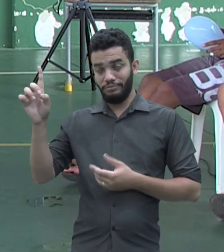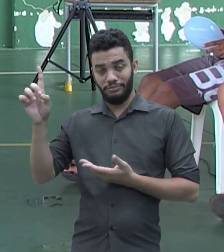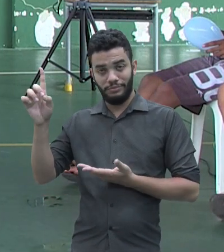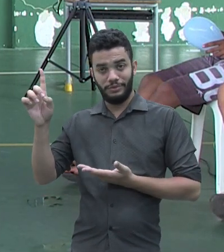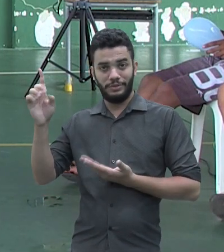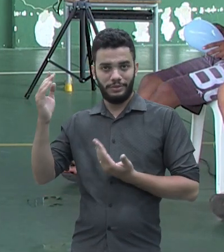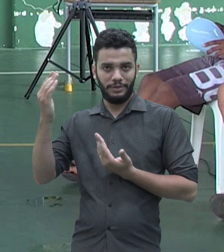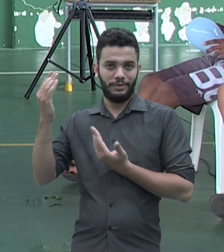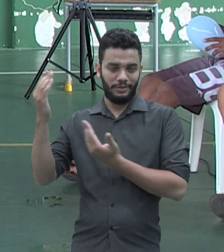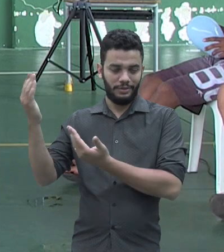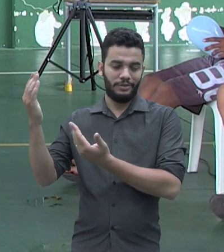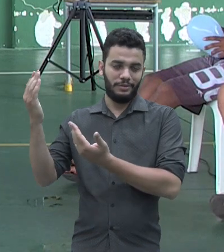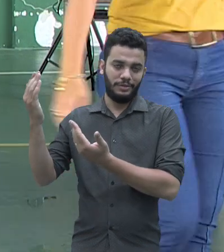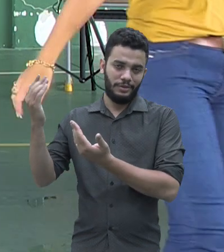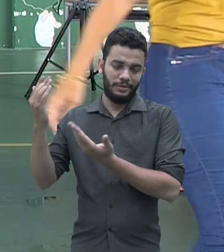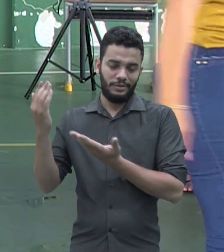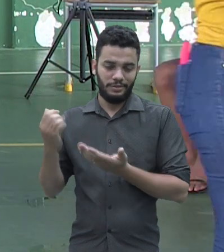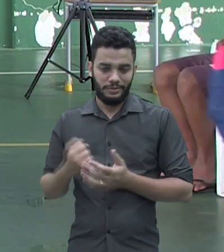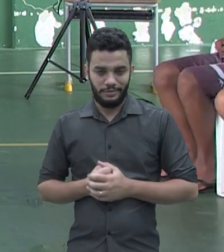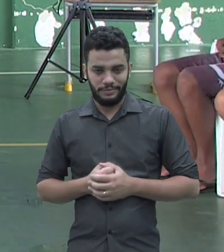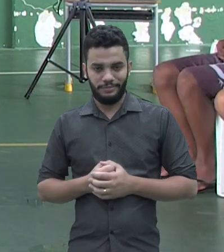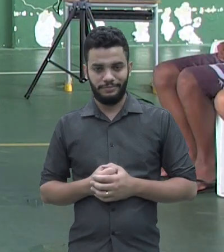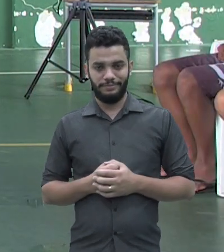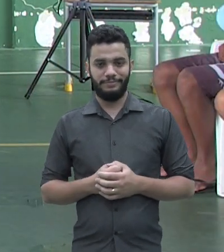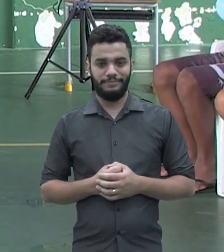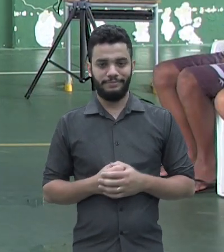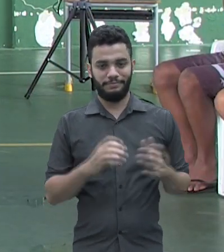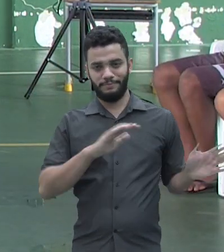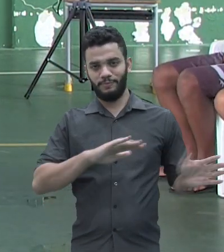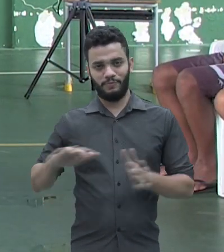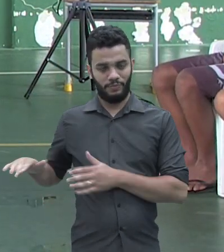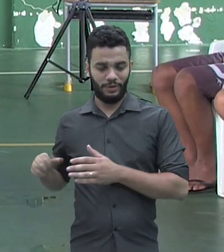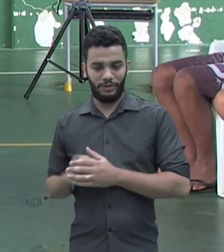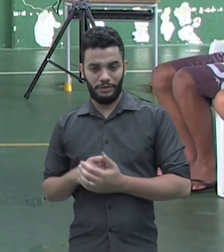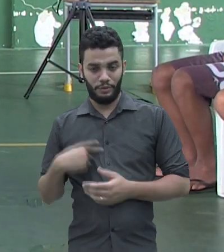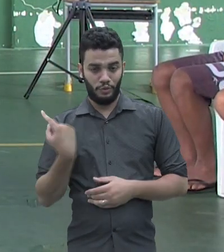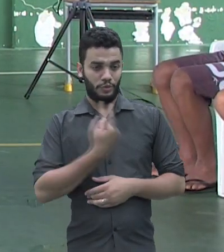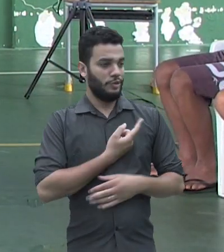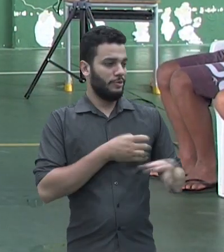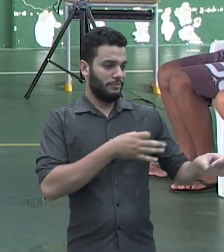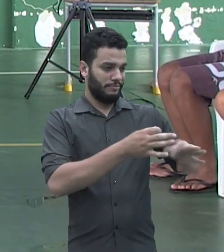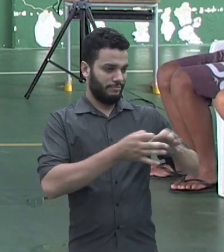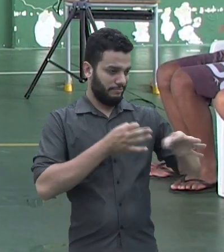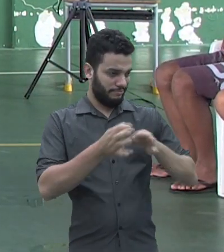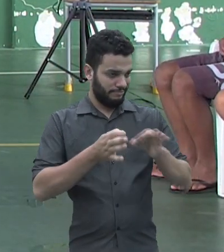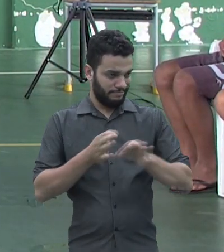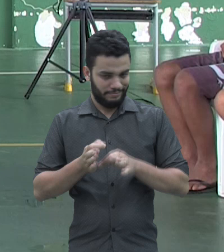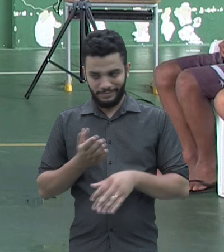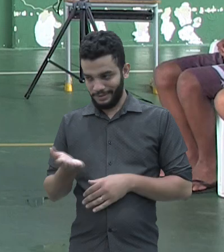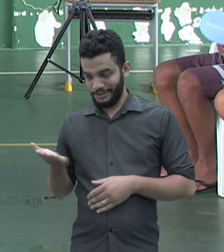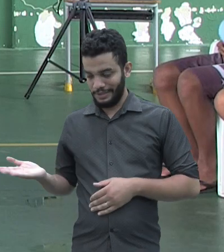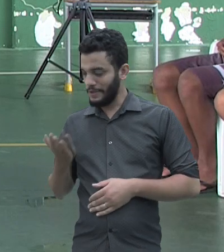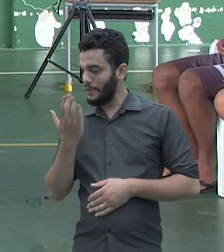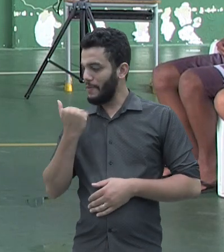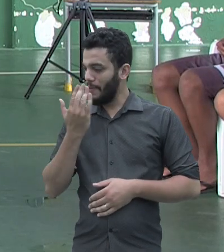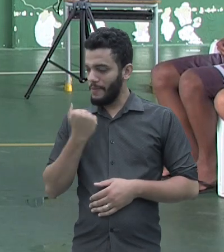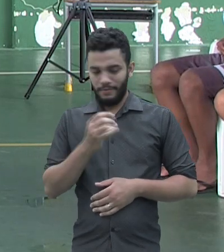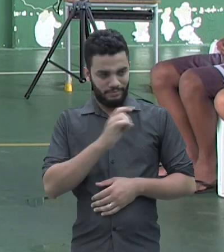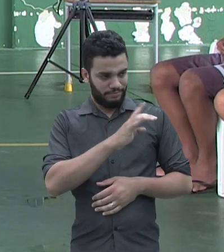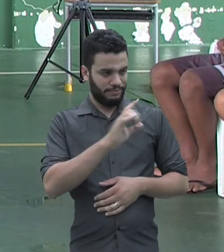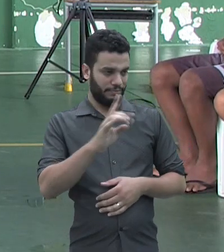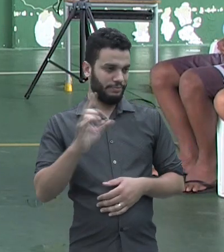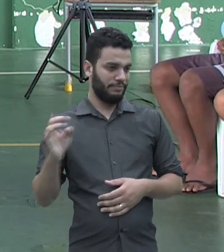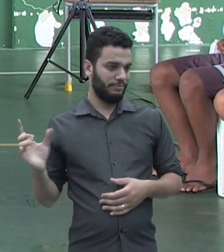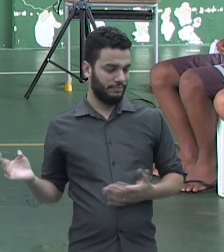aí também, que é o momento da partilha. Nós fizemos esse momento aqui com muito carinho, né? O Tarciso organizou junto com a